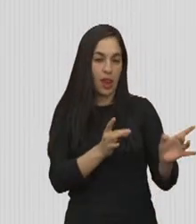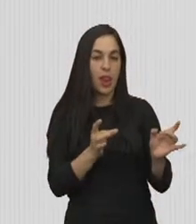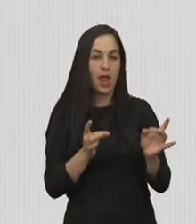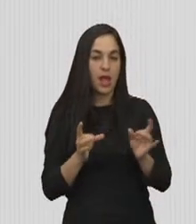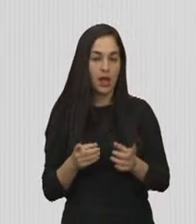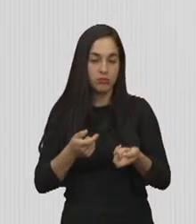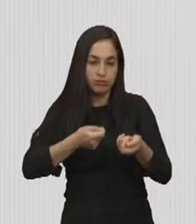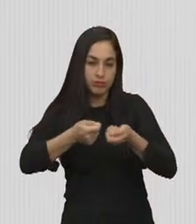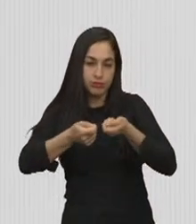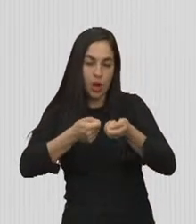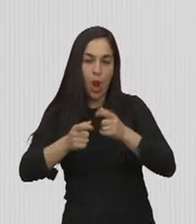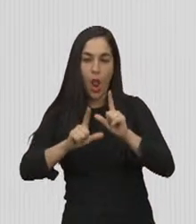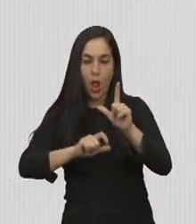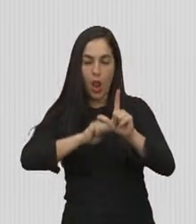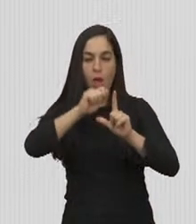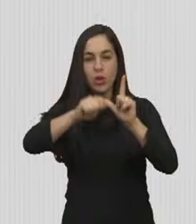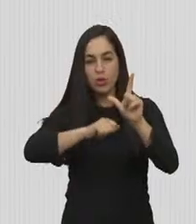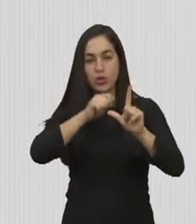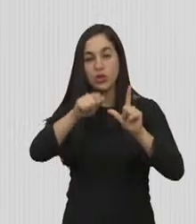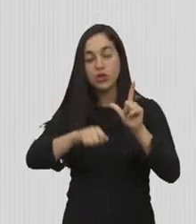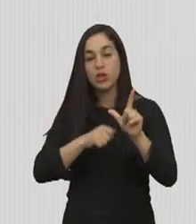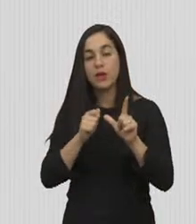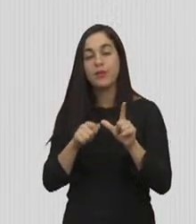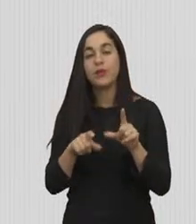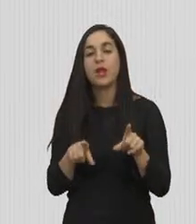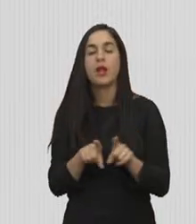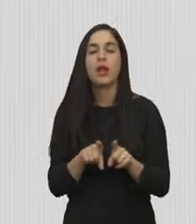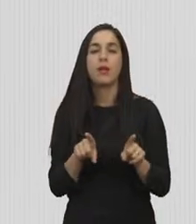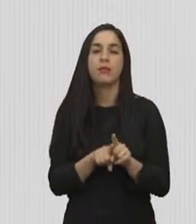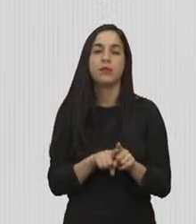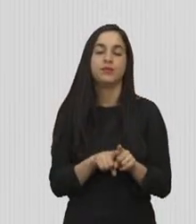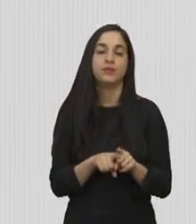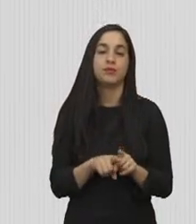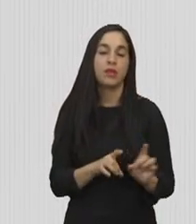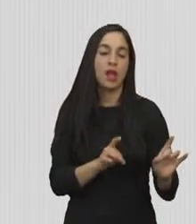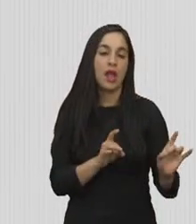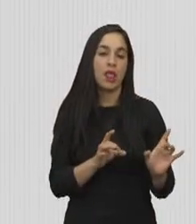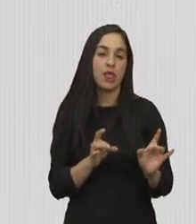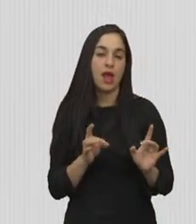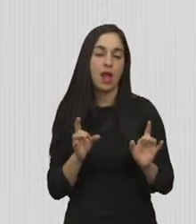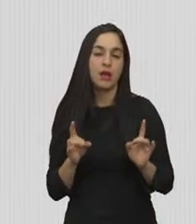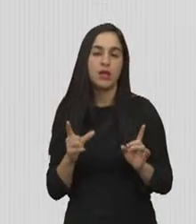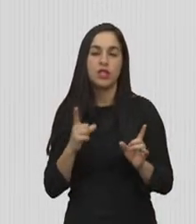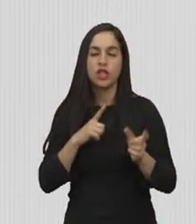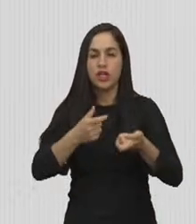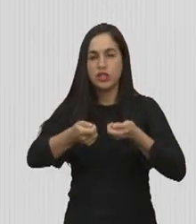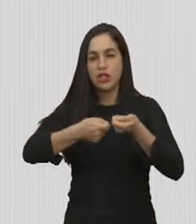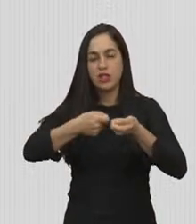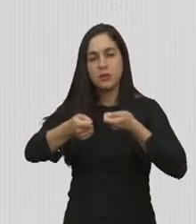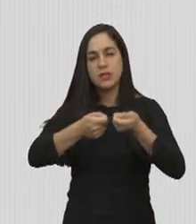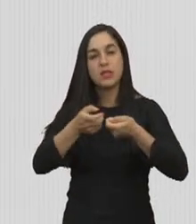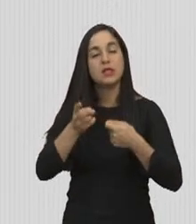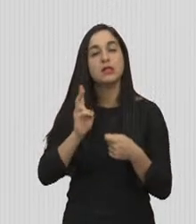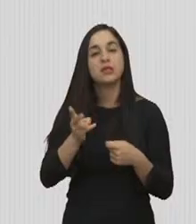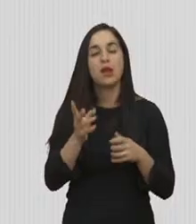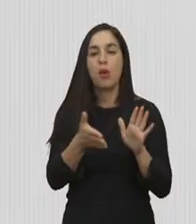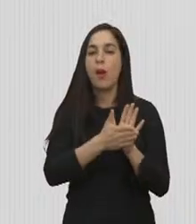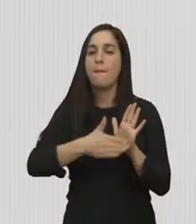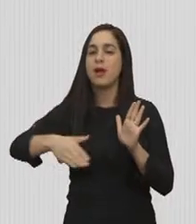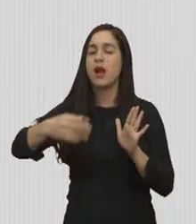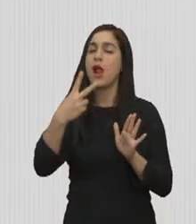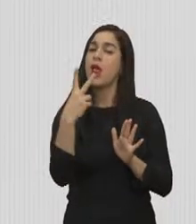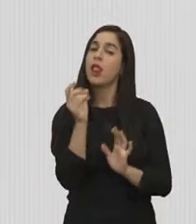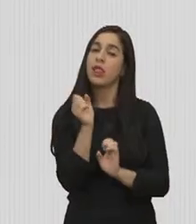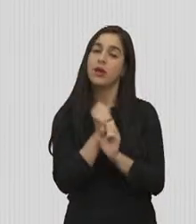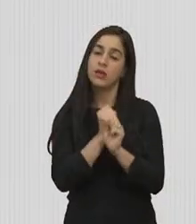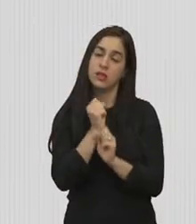Em logística. Os técnicos de administração, que abriam todo o semestre e tinha a duração de 2 anos.